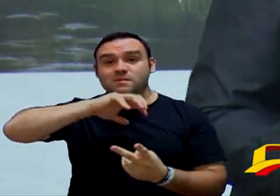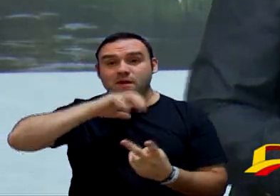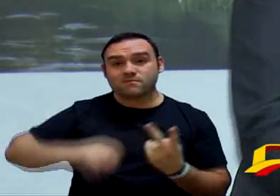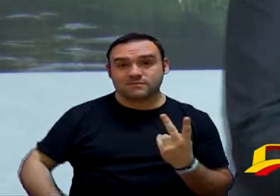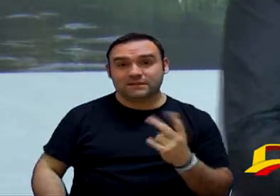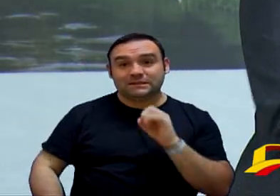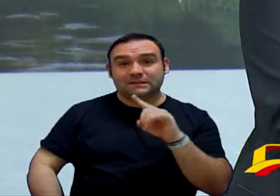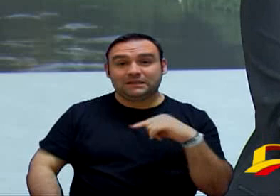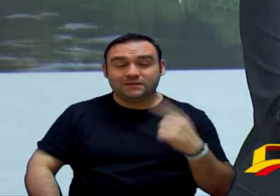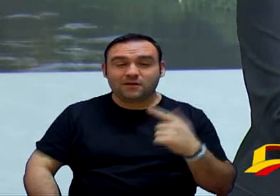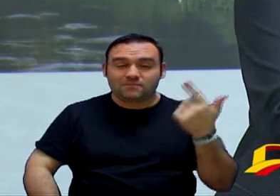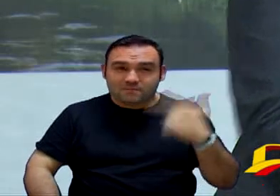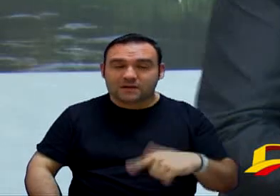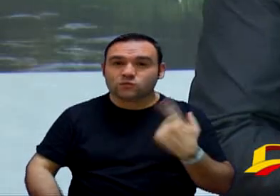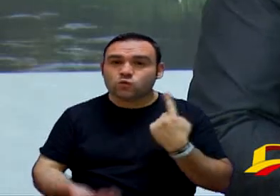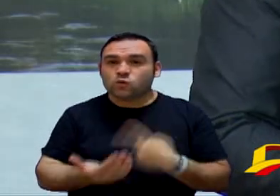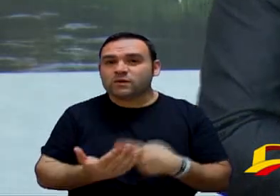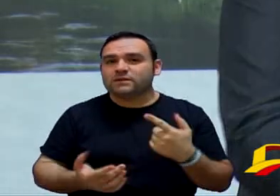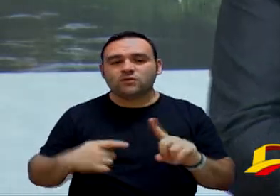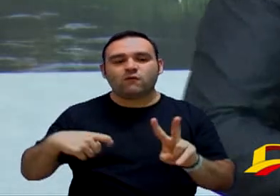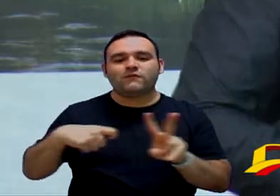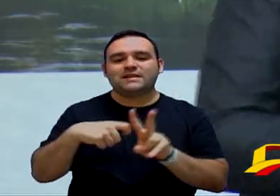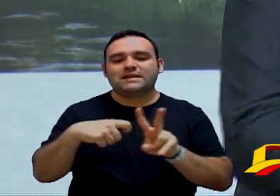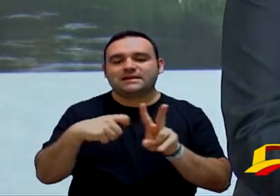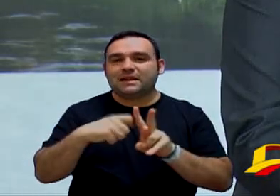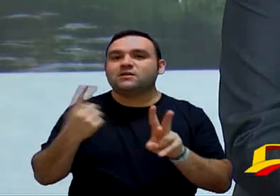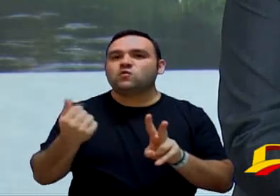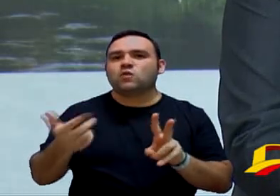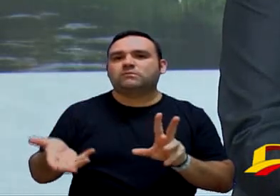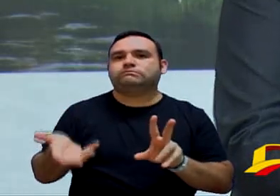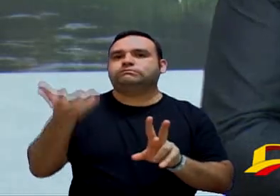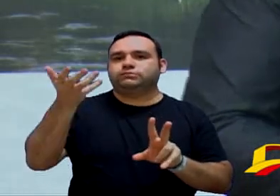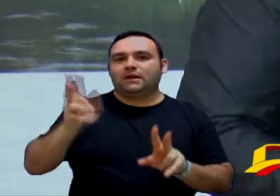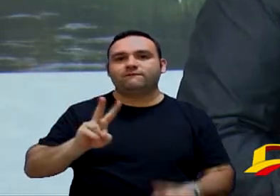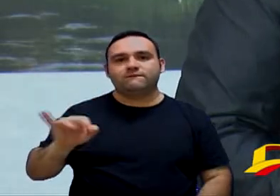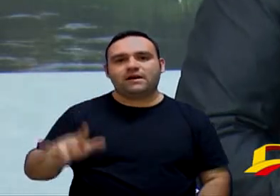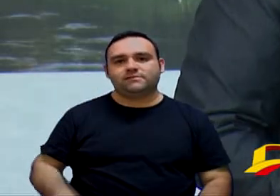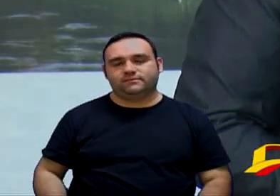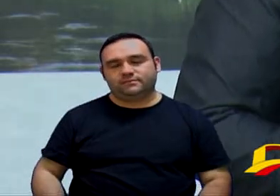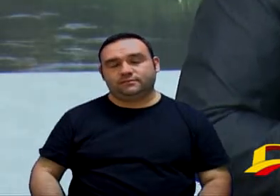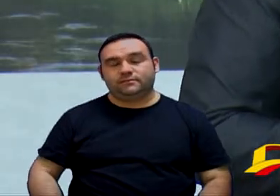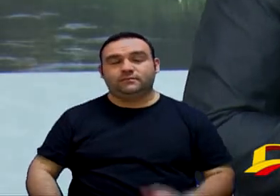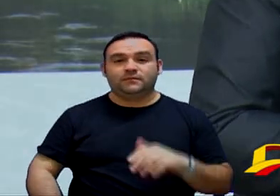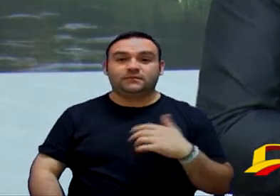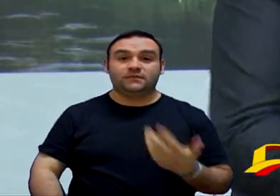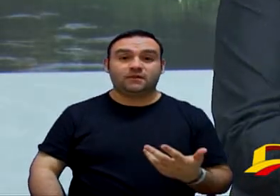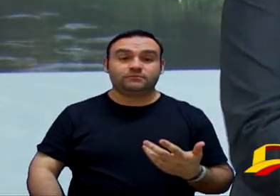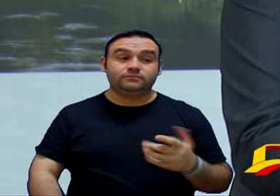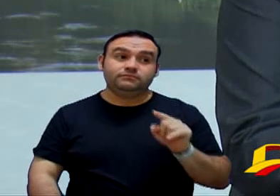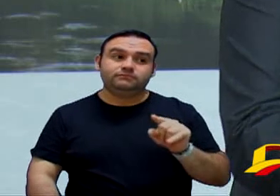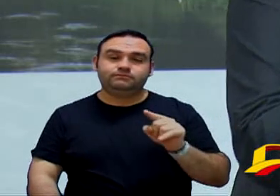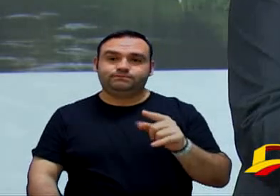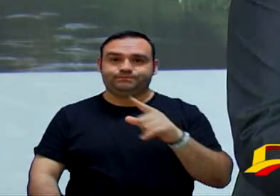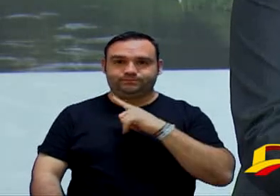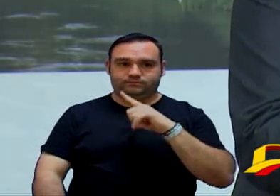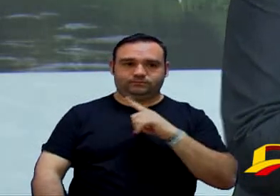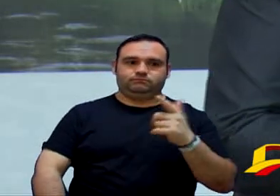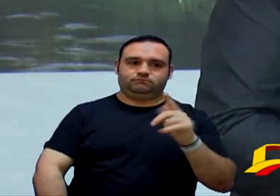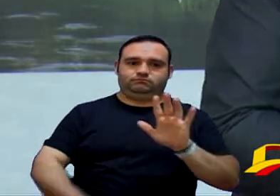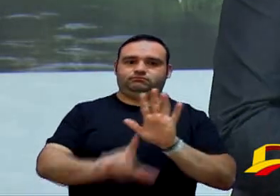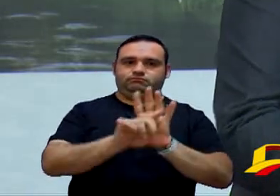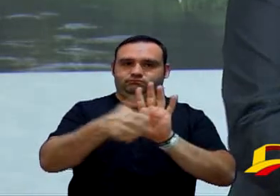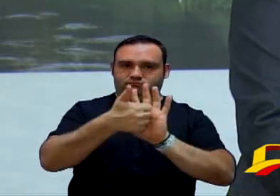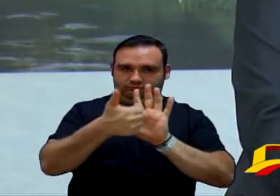se a gente colocar mais um compromisso de um veterinário custo vai ficar aumentar então ele está dessa forma como legal